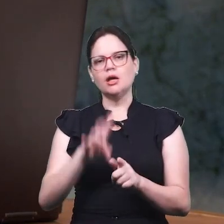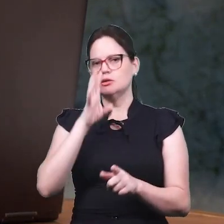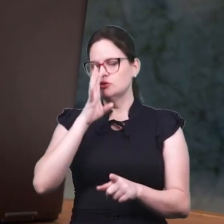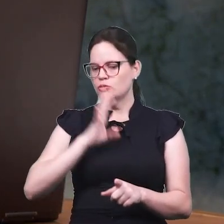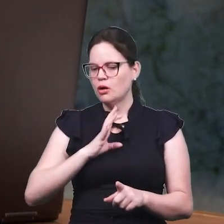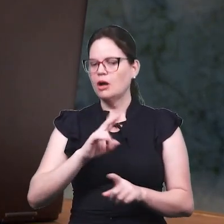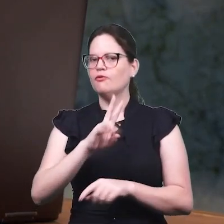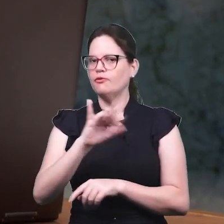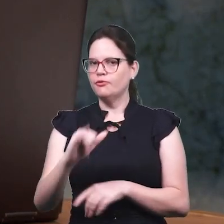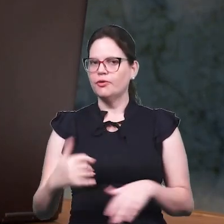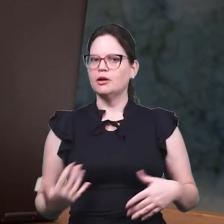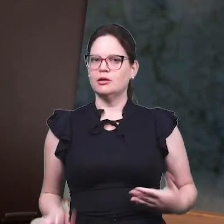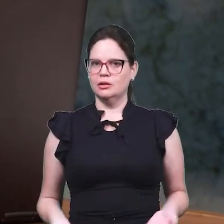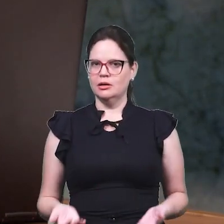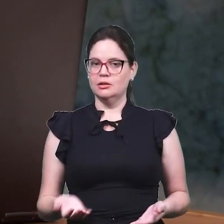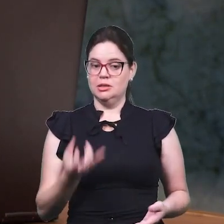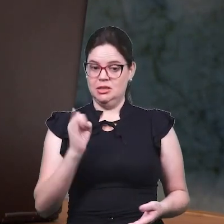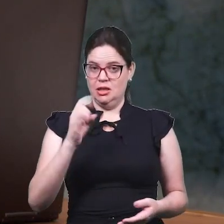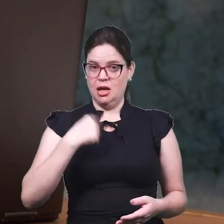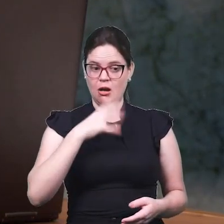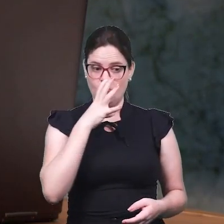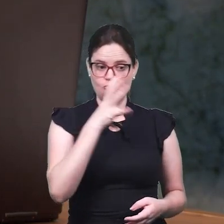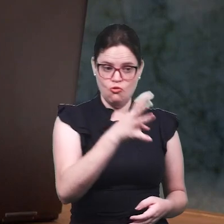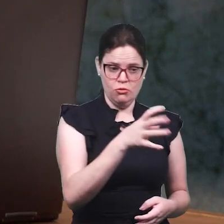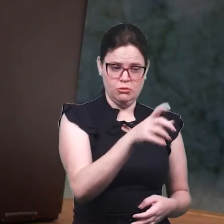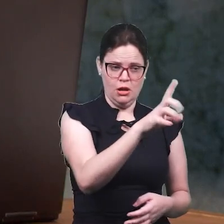Não é? Ele diz que